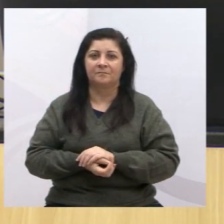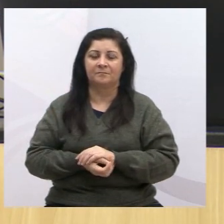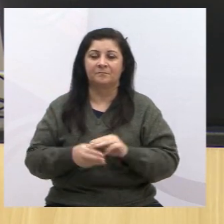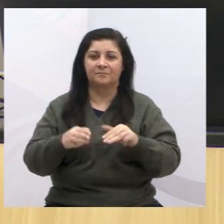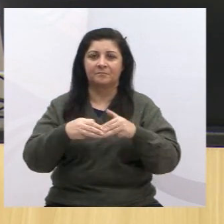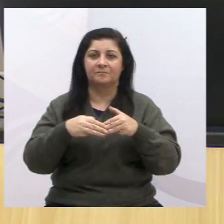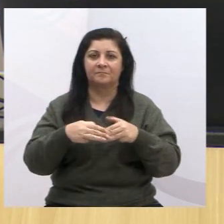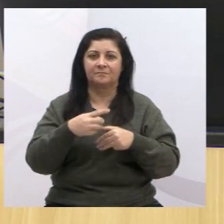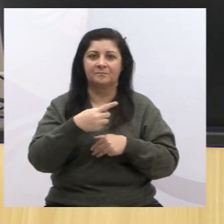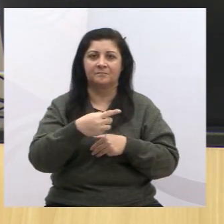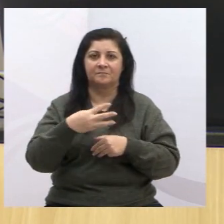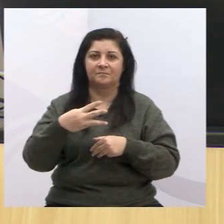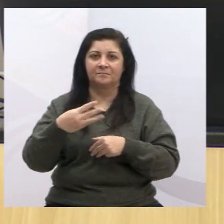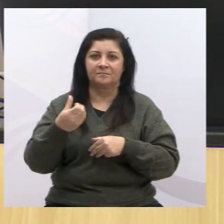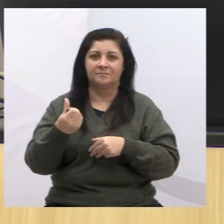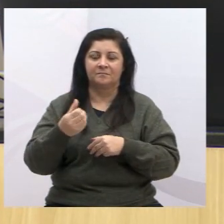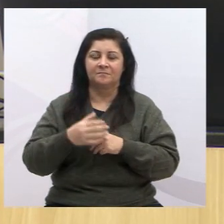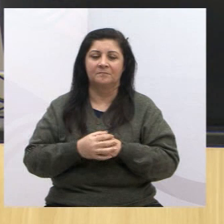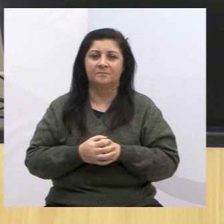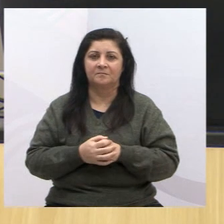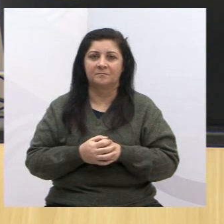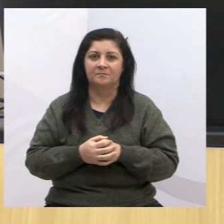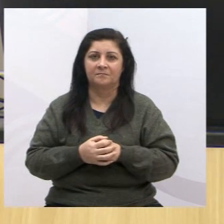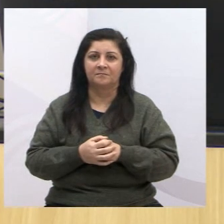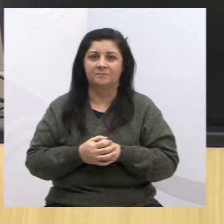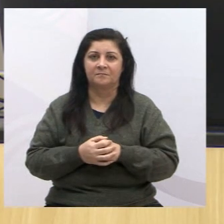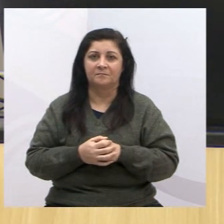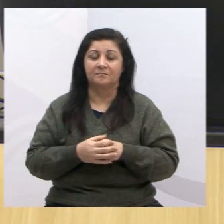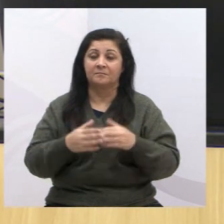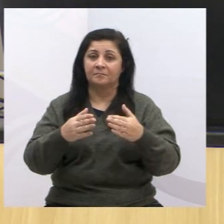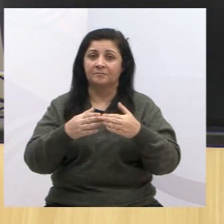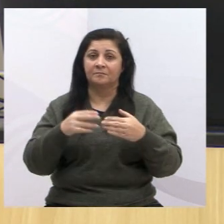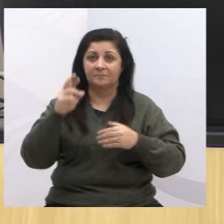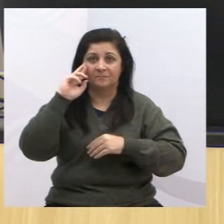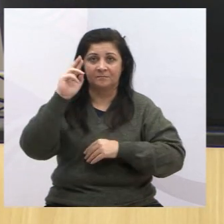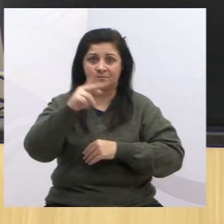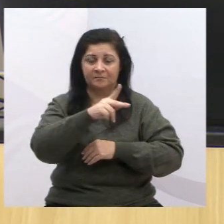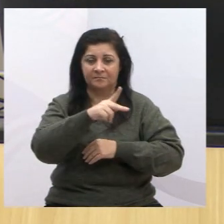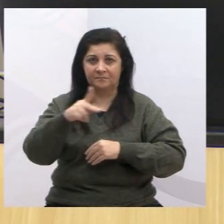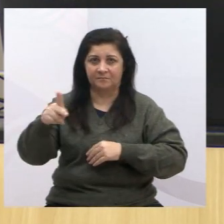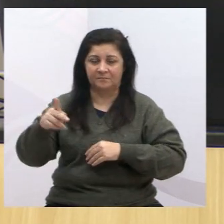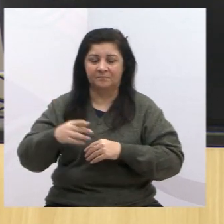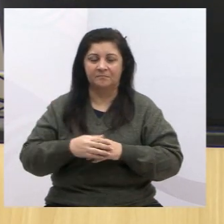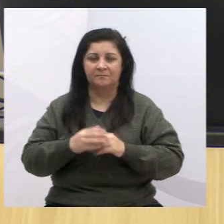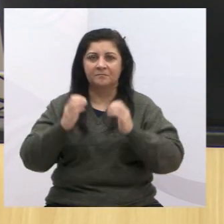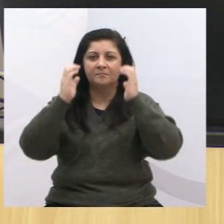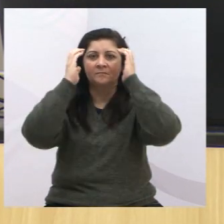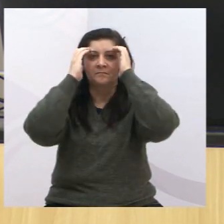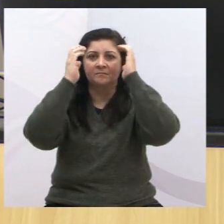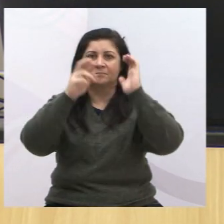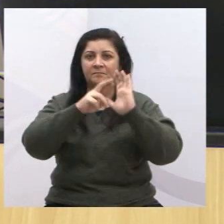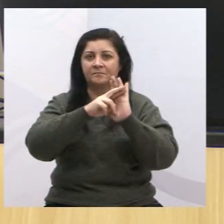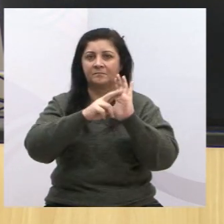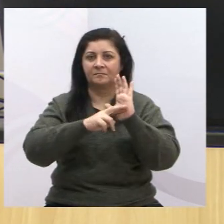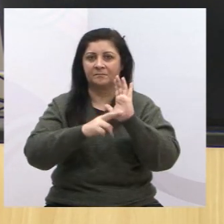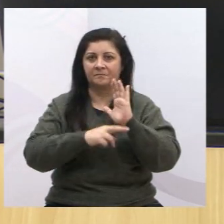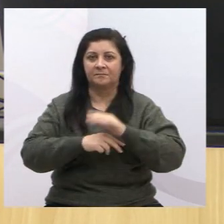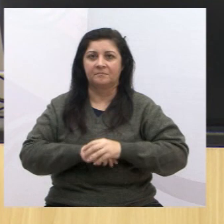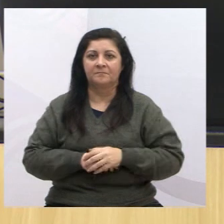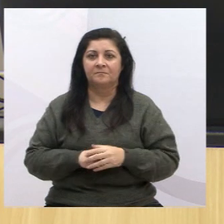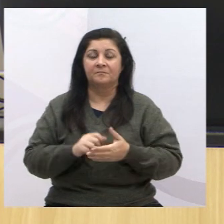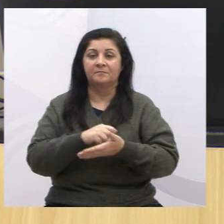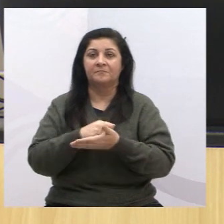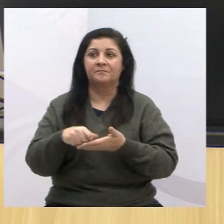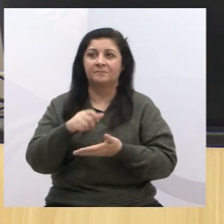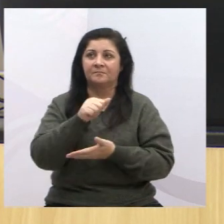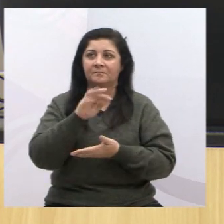Moção 136-2021. Requeremos, excelentíssimo senhor presidente dessa casa, cumpridas as formalidades regimentais, seja